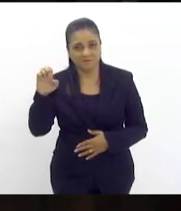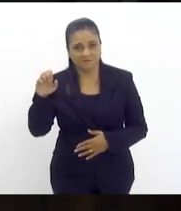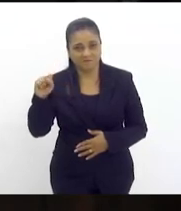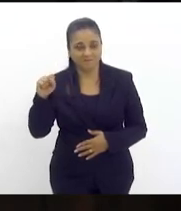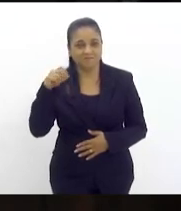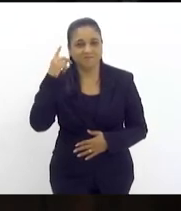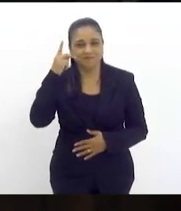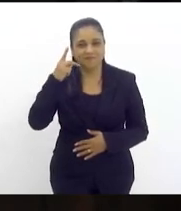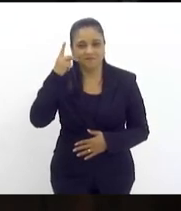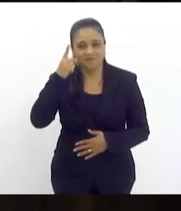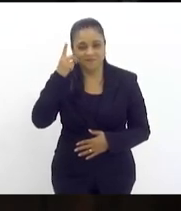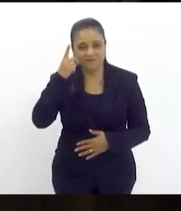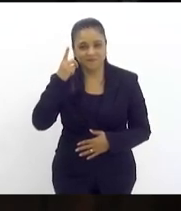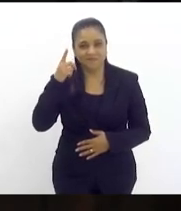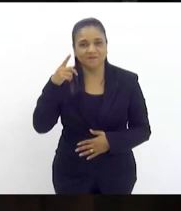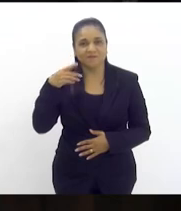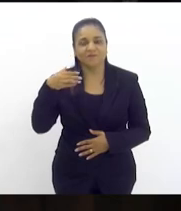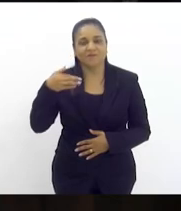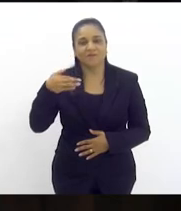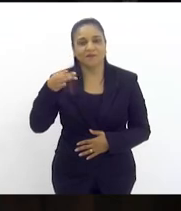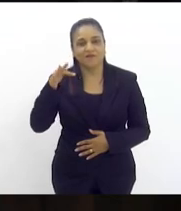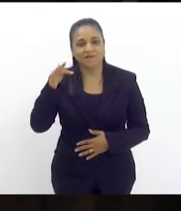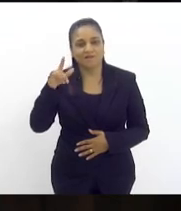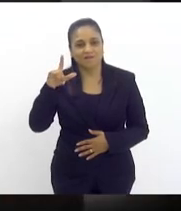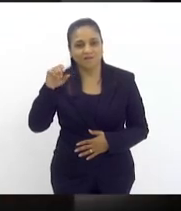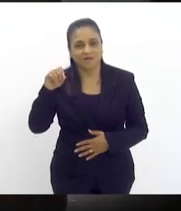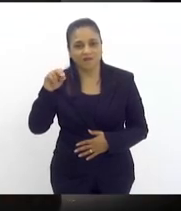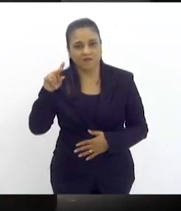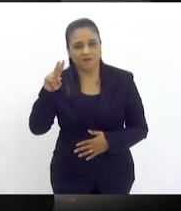Deputado Flávio Serafini.